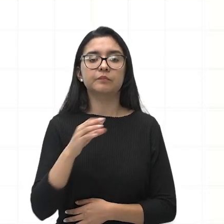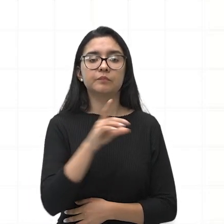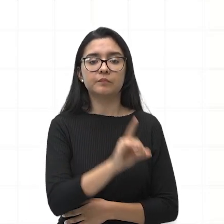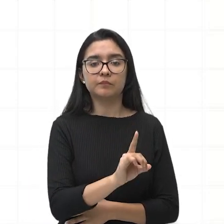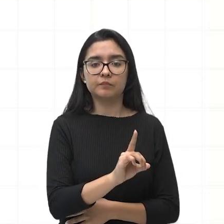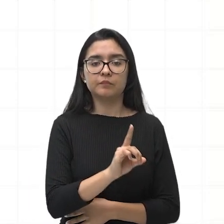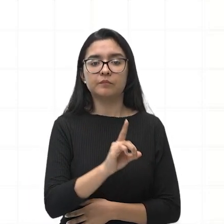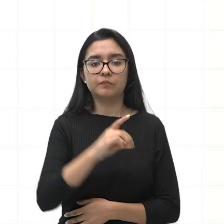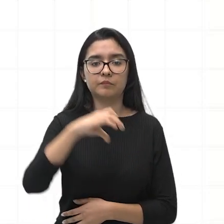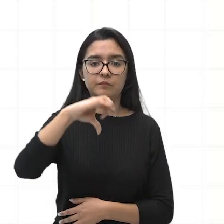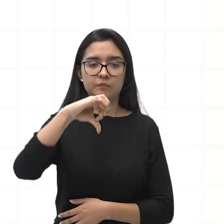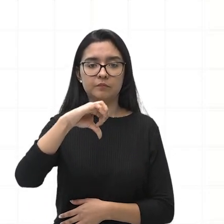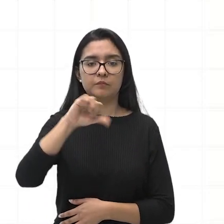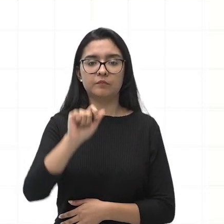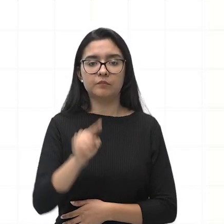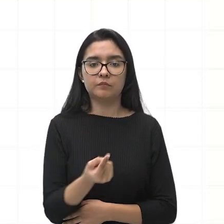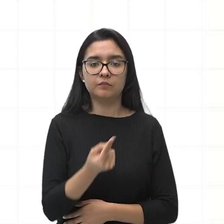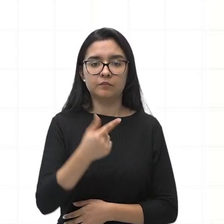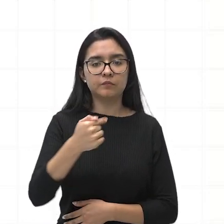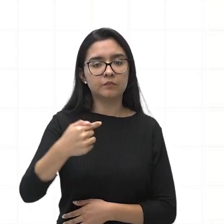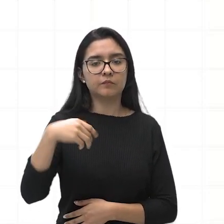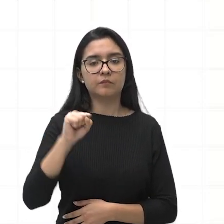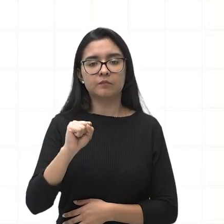9,68%. E letra D,